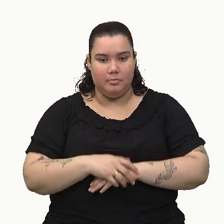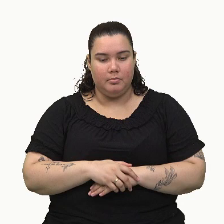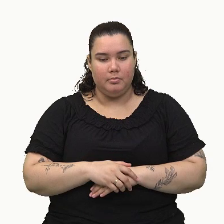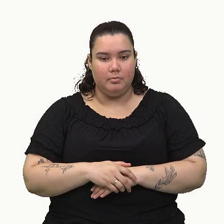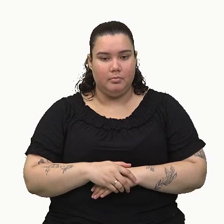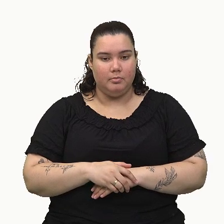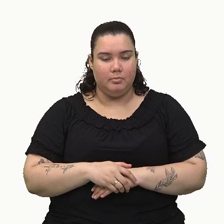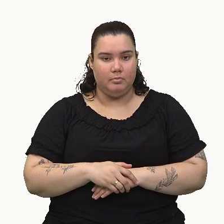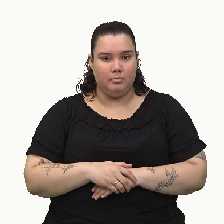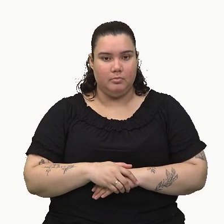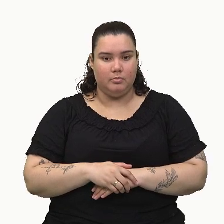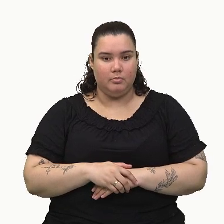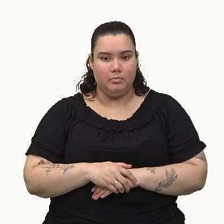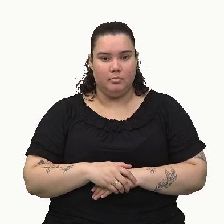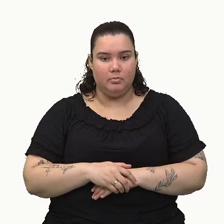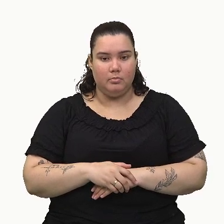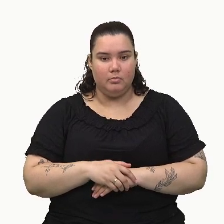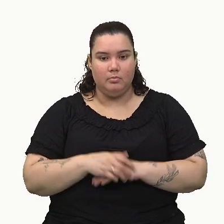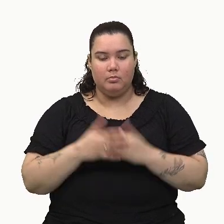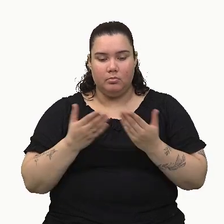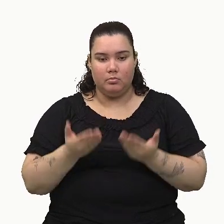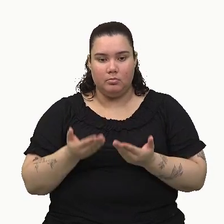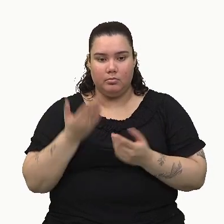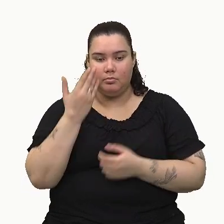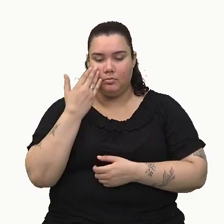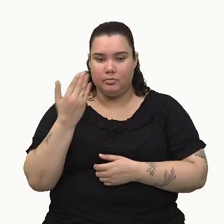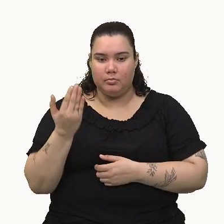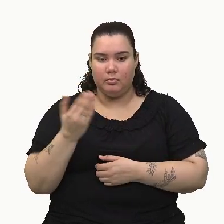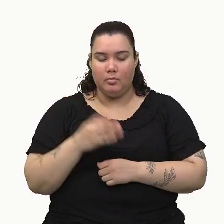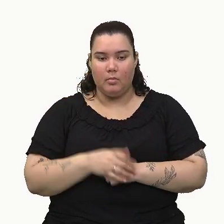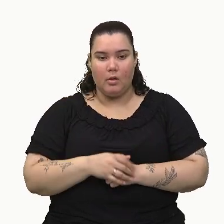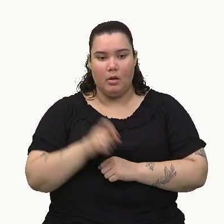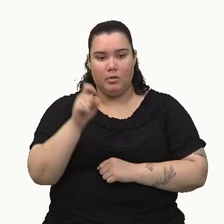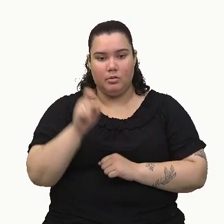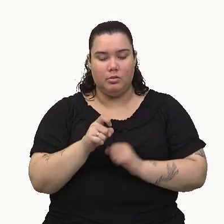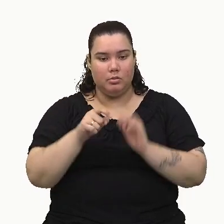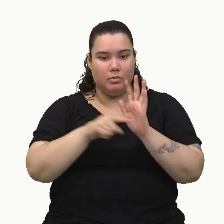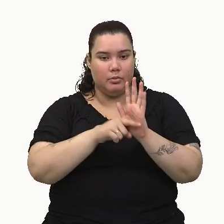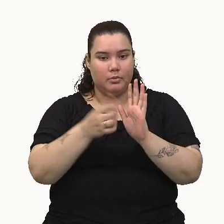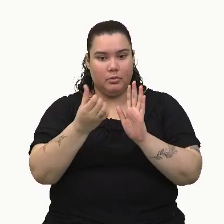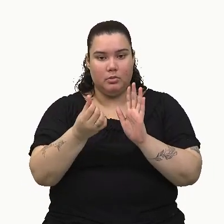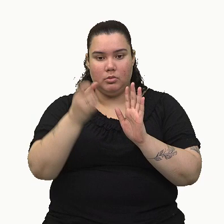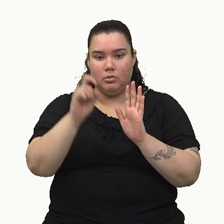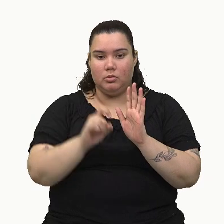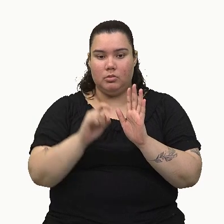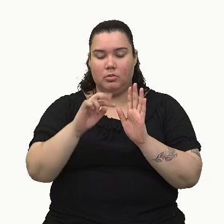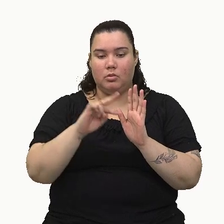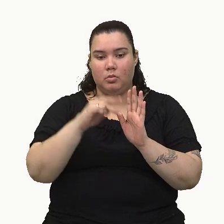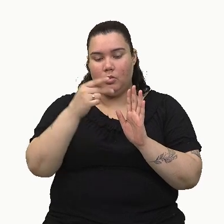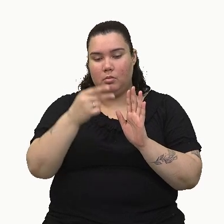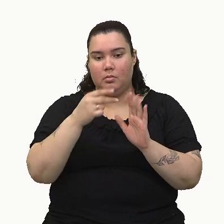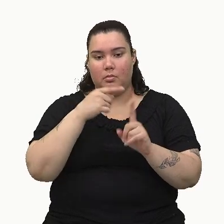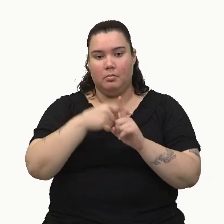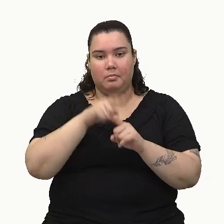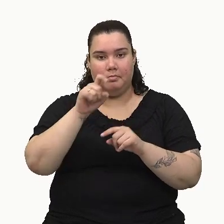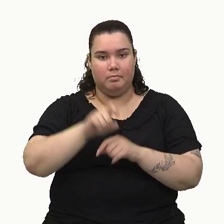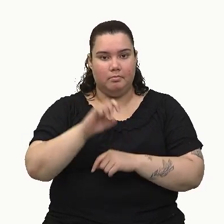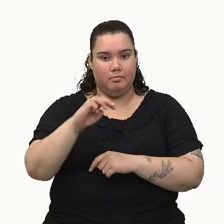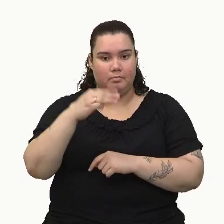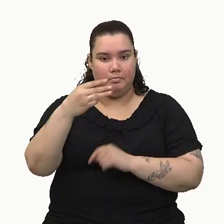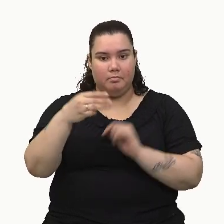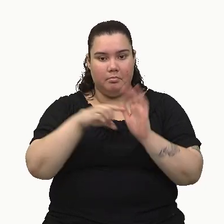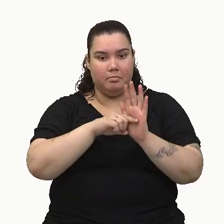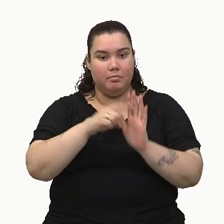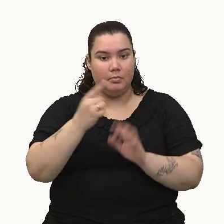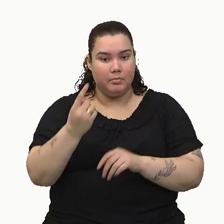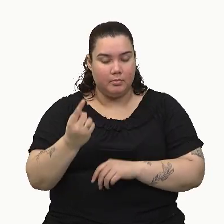embaralhada, tá bom? Então, aqui eu tenho, ó, x menos 6x ao quadrado mais x ao cubo menos 1.